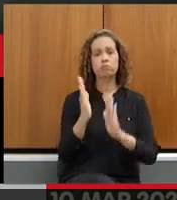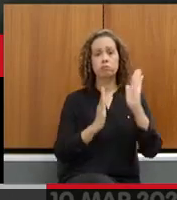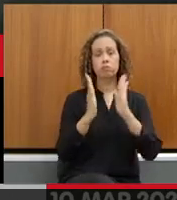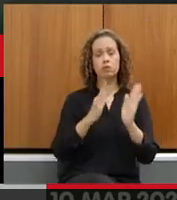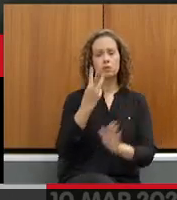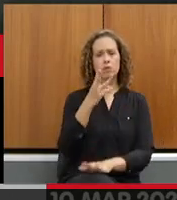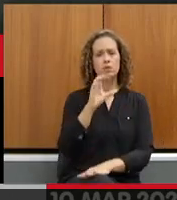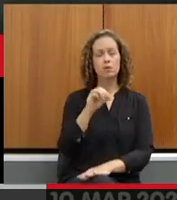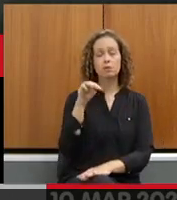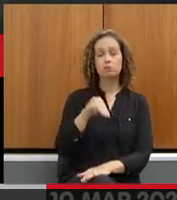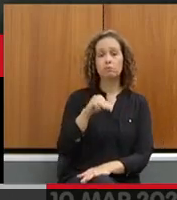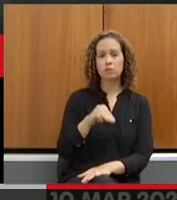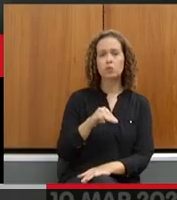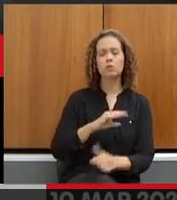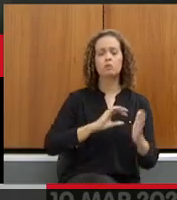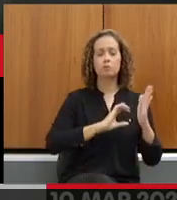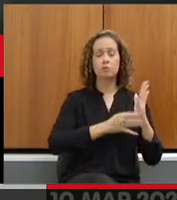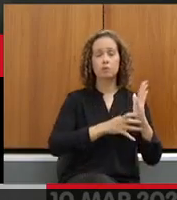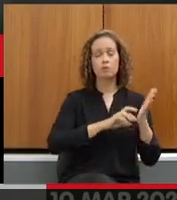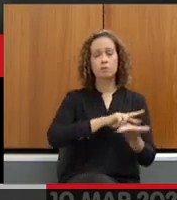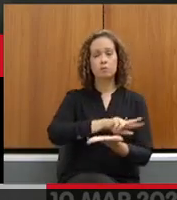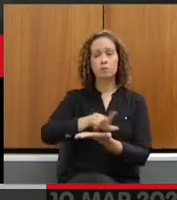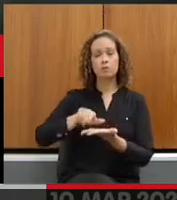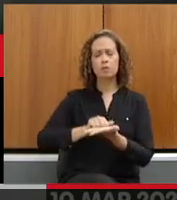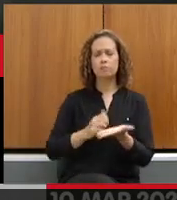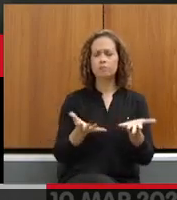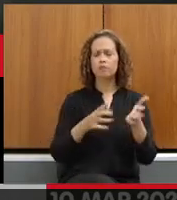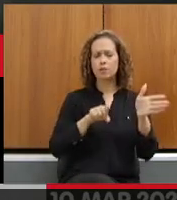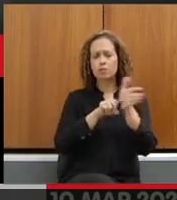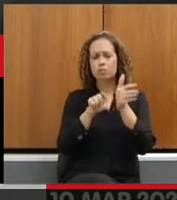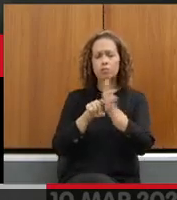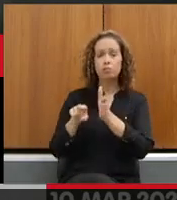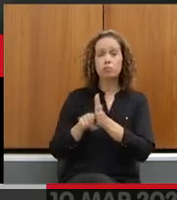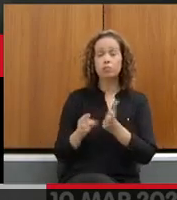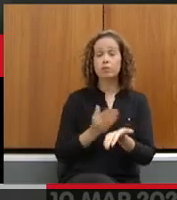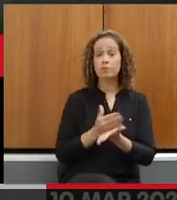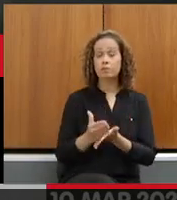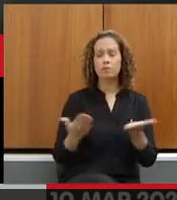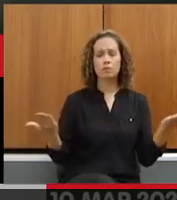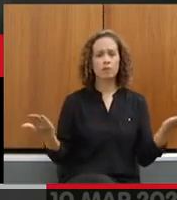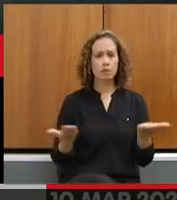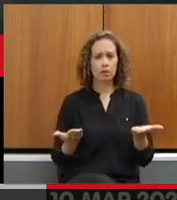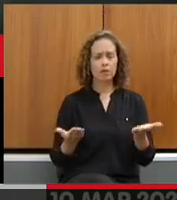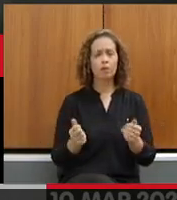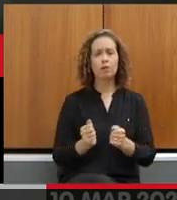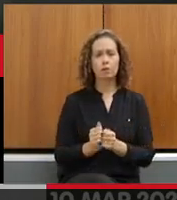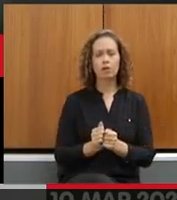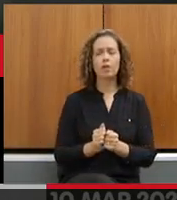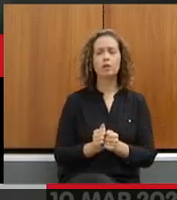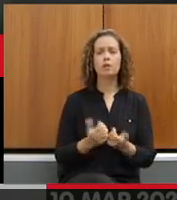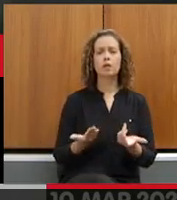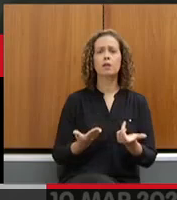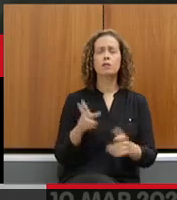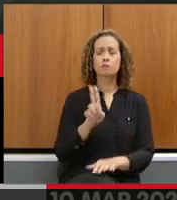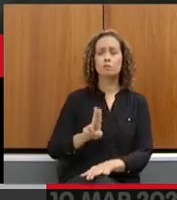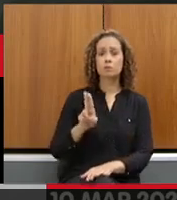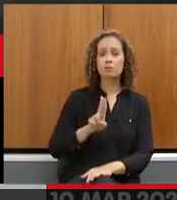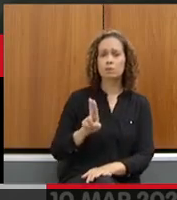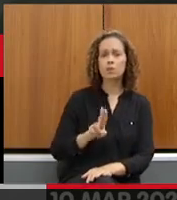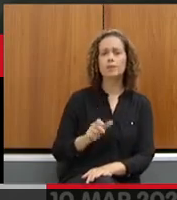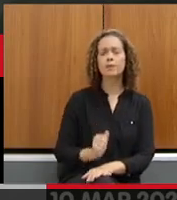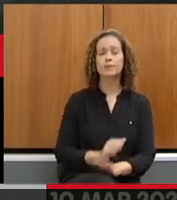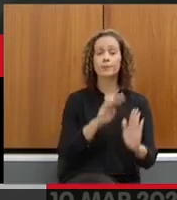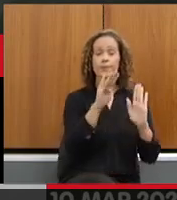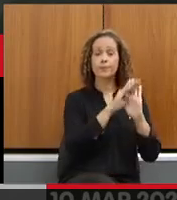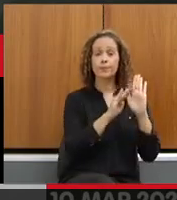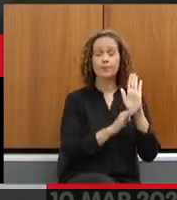para que os parlamentares que desejarem fazer questionamentos faço a partir de agora por meio da funcionalidade questão de